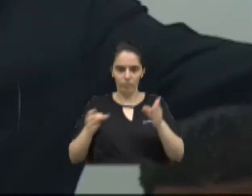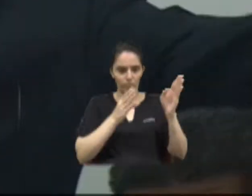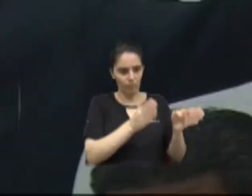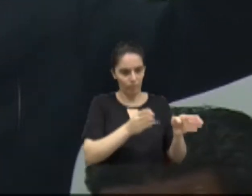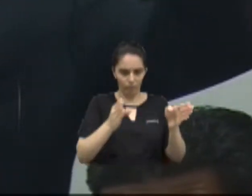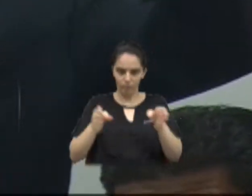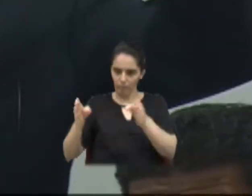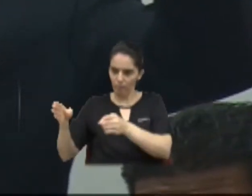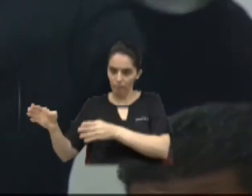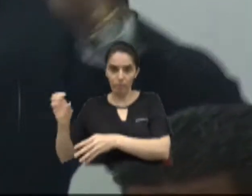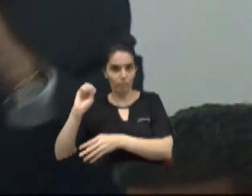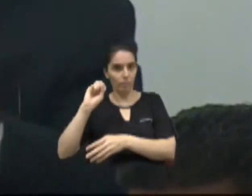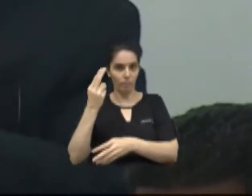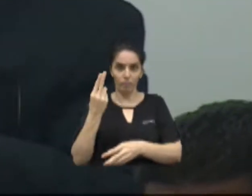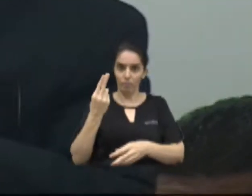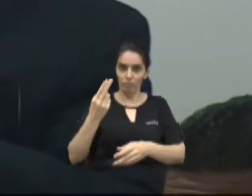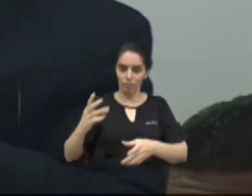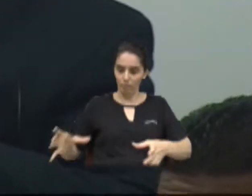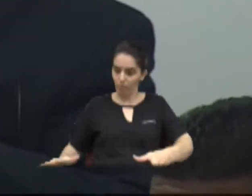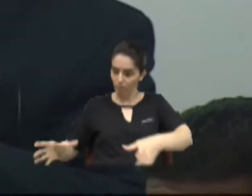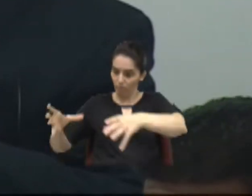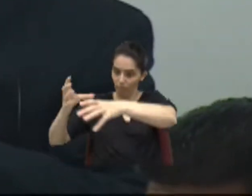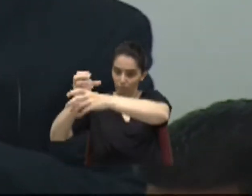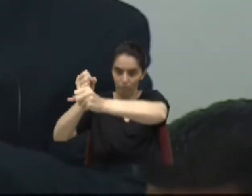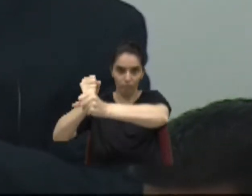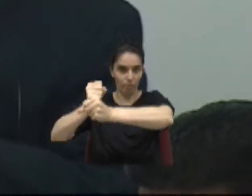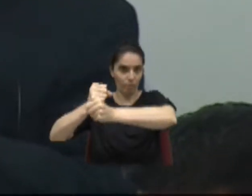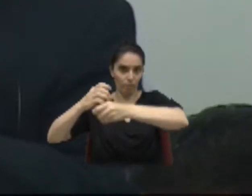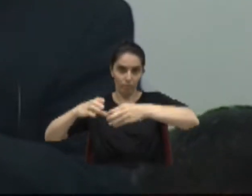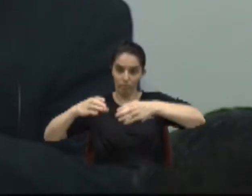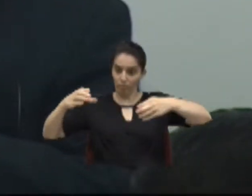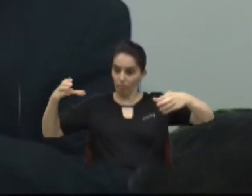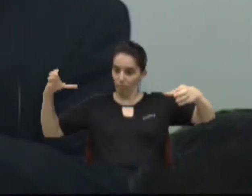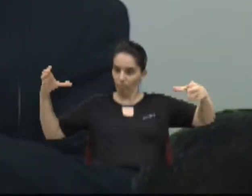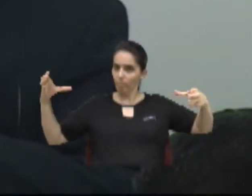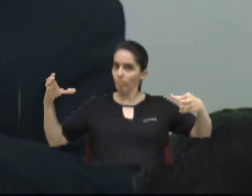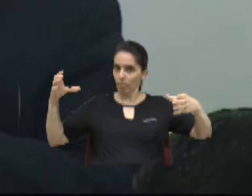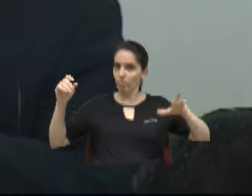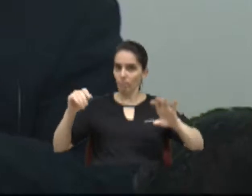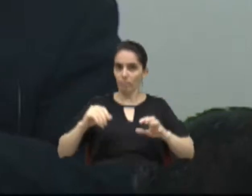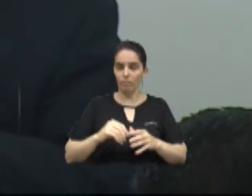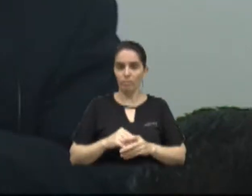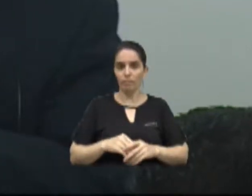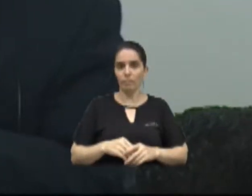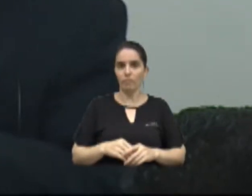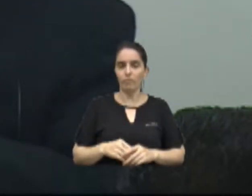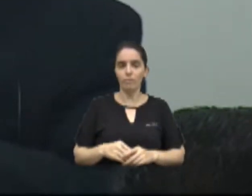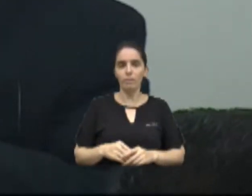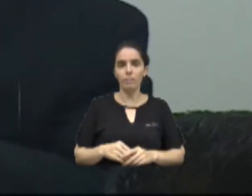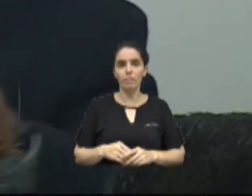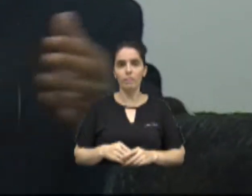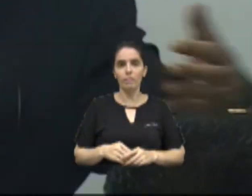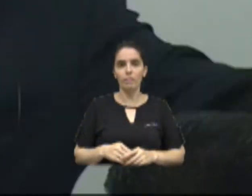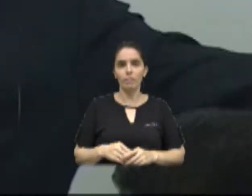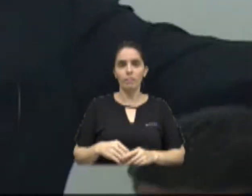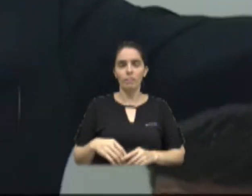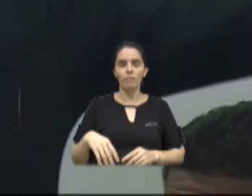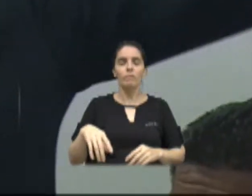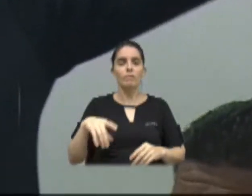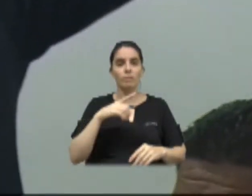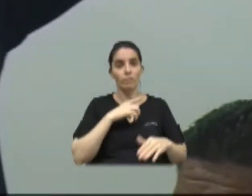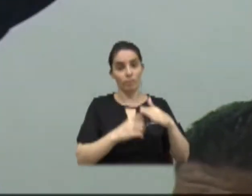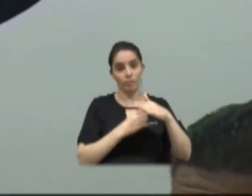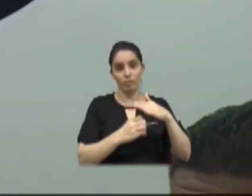sacos enormes que são utilizados para pegar. Eu vejo isso em gráfico, acontece com aqueles